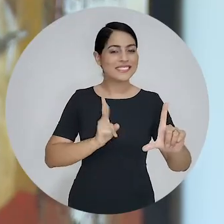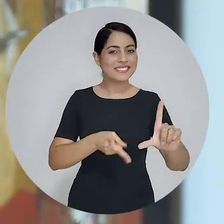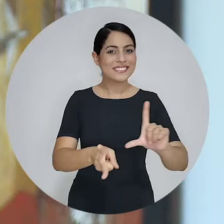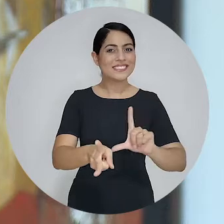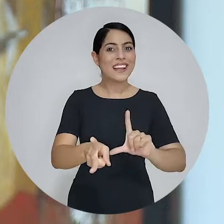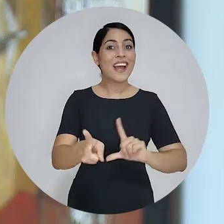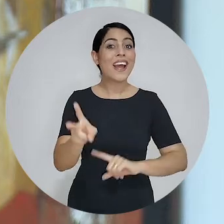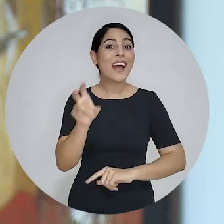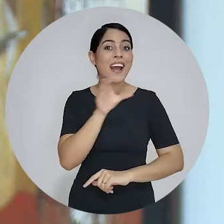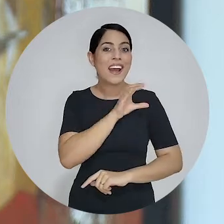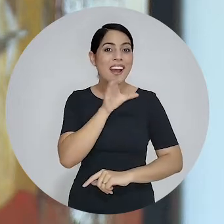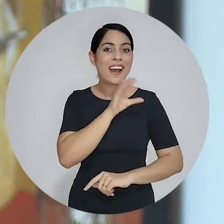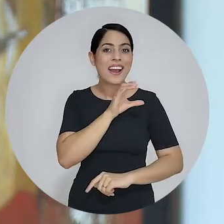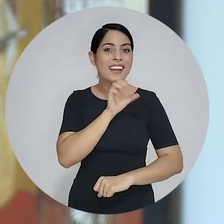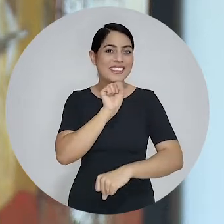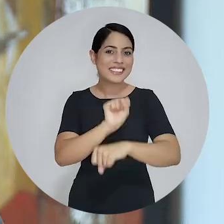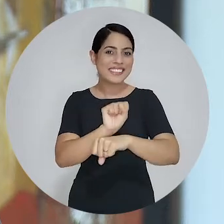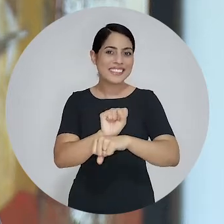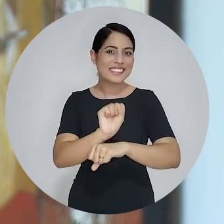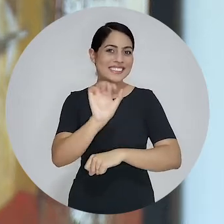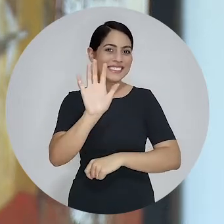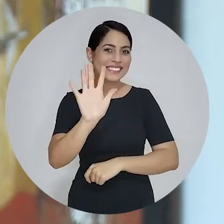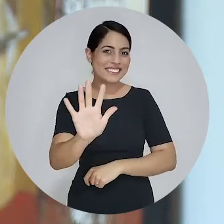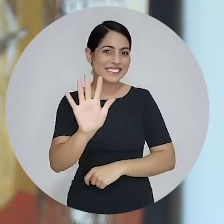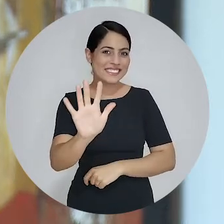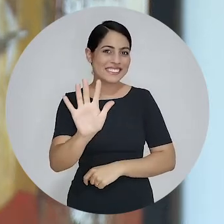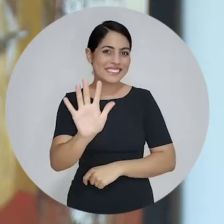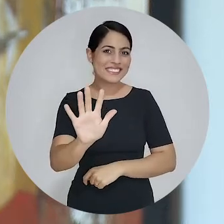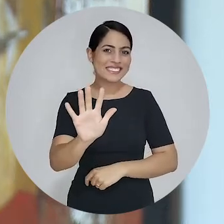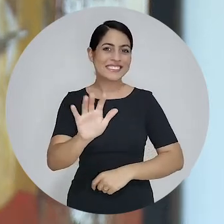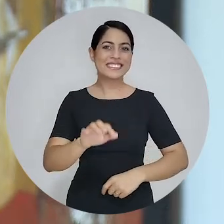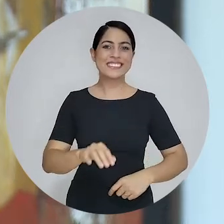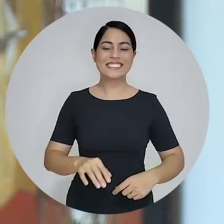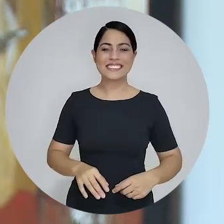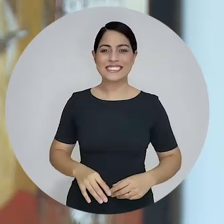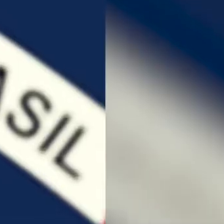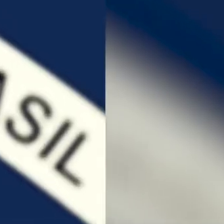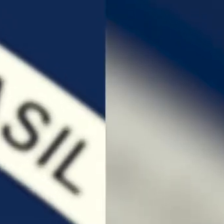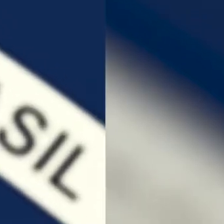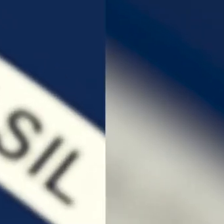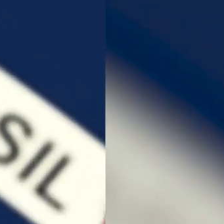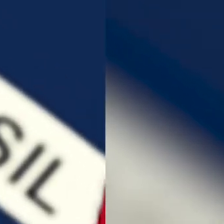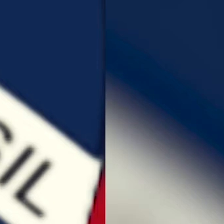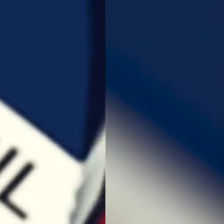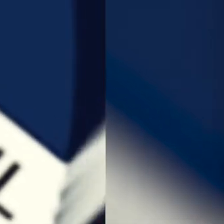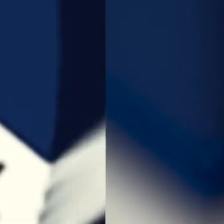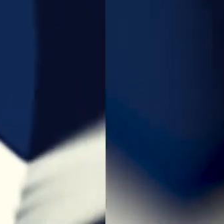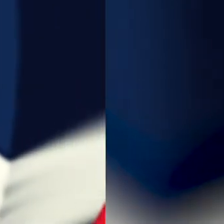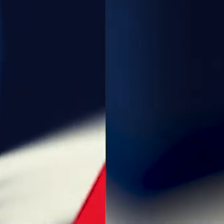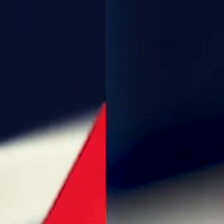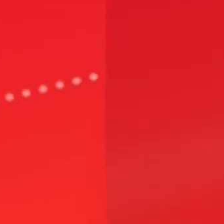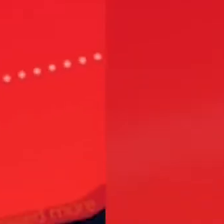com mais OAB Nacional. É muito rápido, não saia daí.